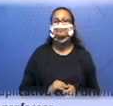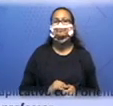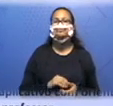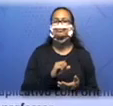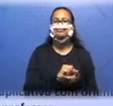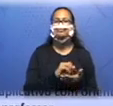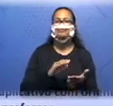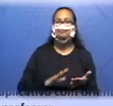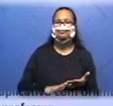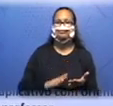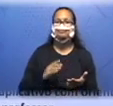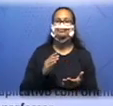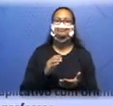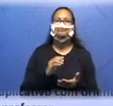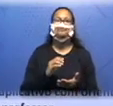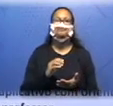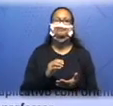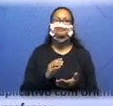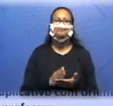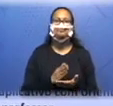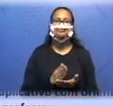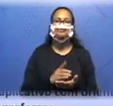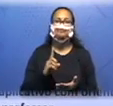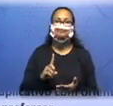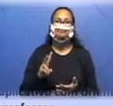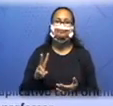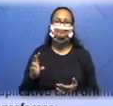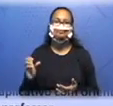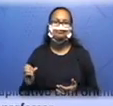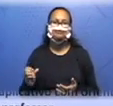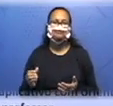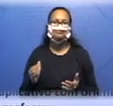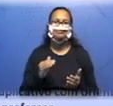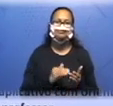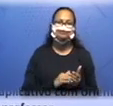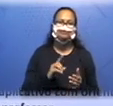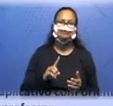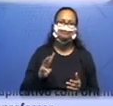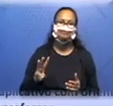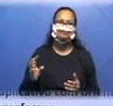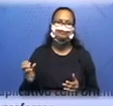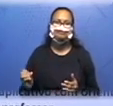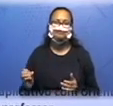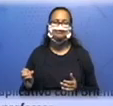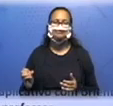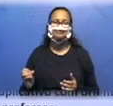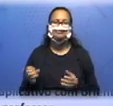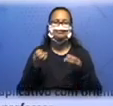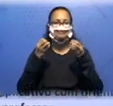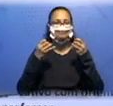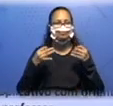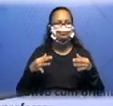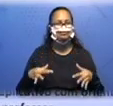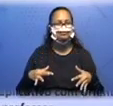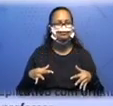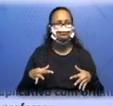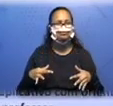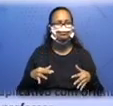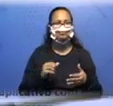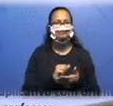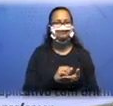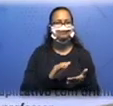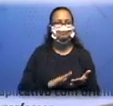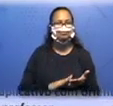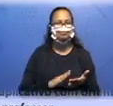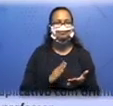As atividades da página 126 até a 136. Eu vou explicar as atividades e